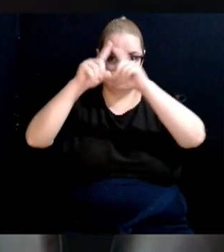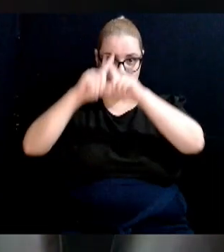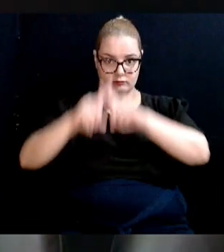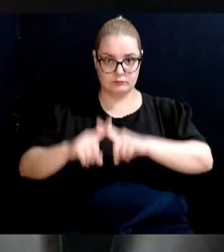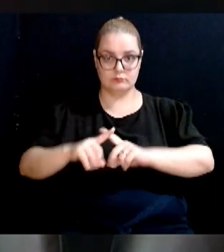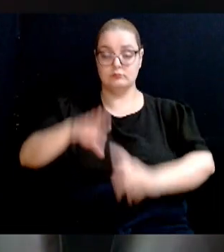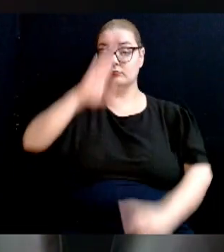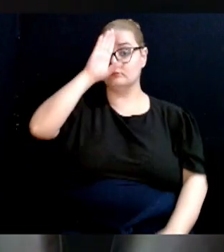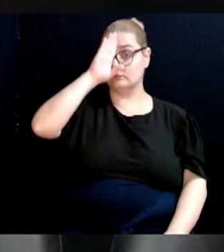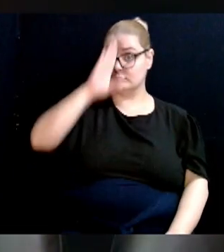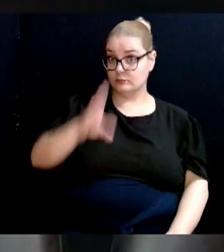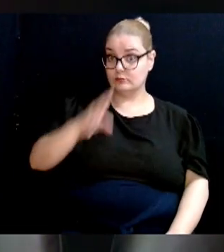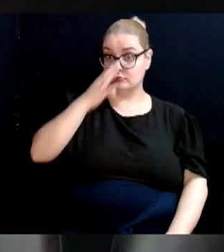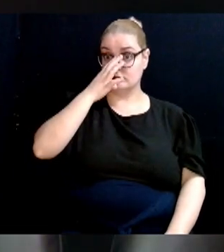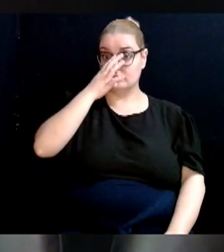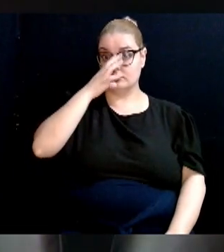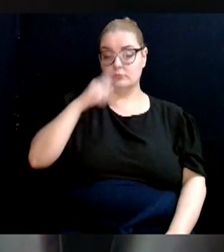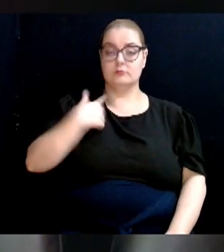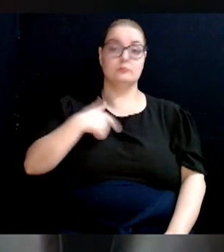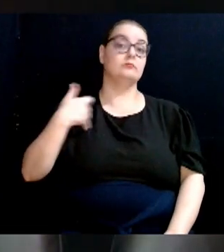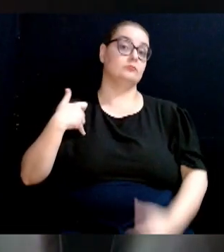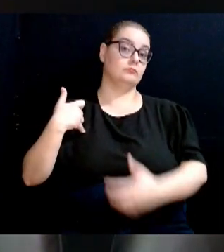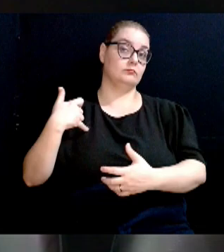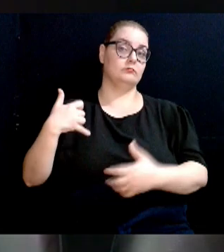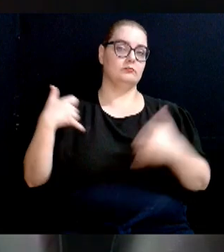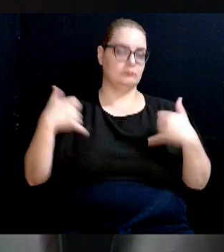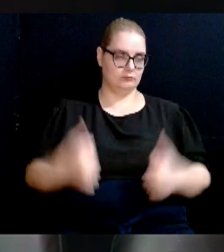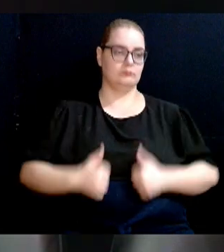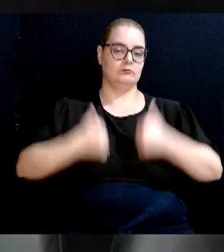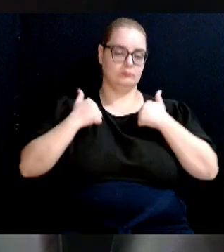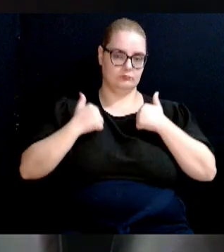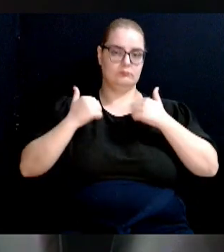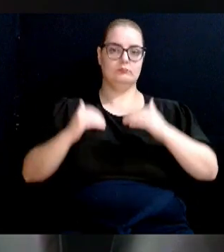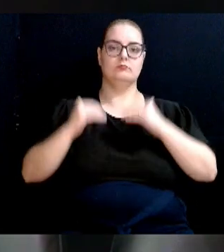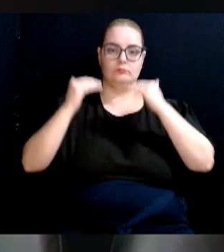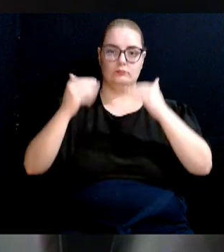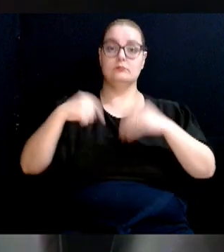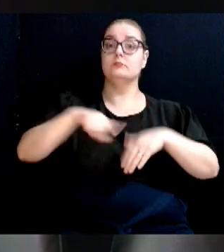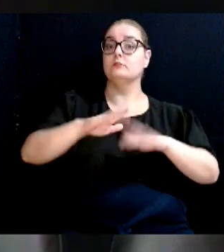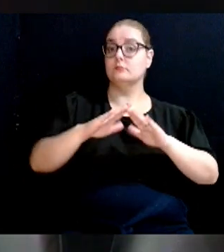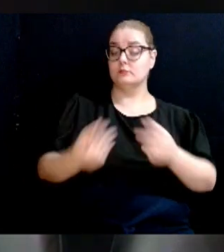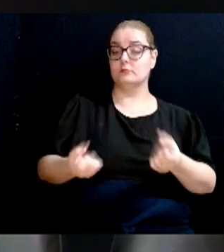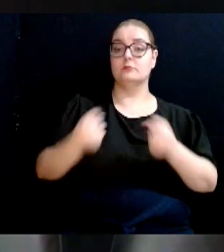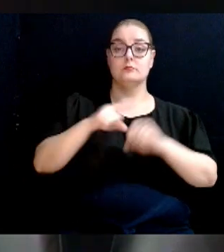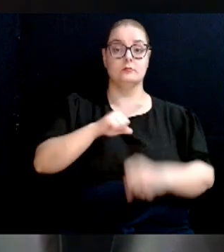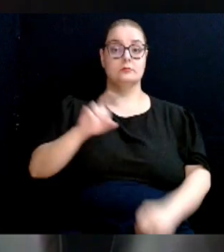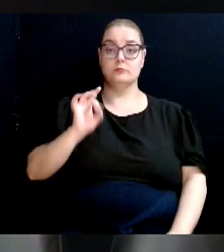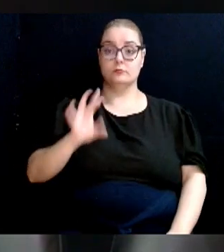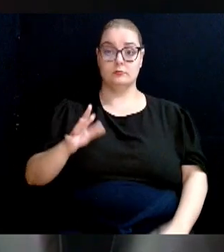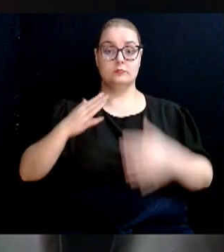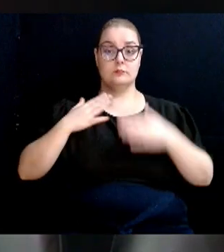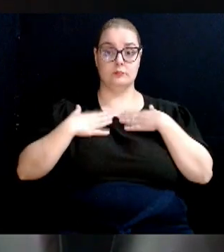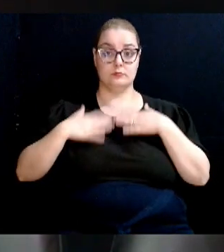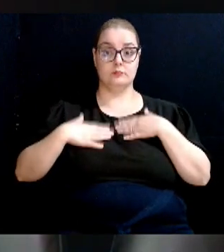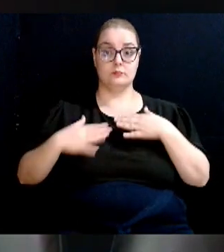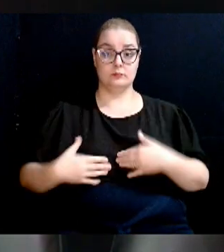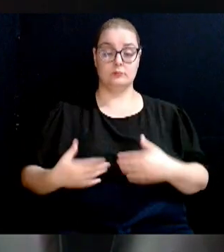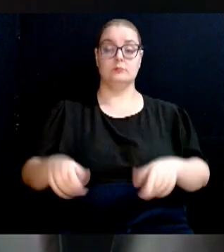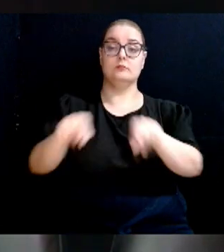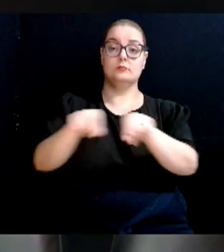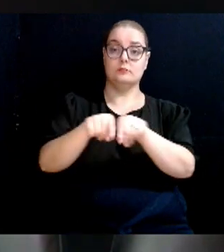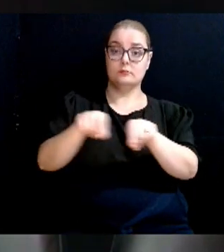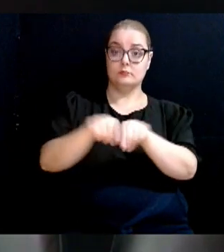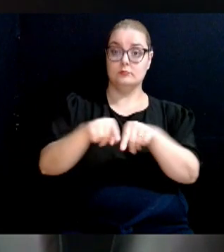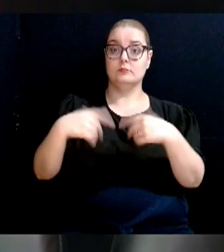principalmente manter a nossa autoestima, né? Então, ir à academia não só pelo físico, né? Mas também para a